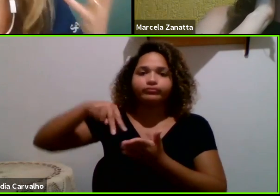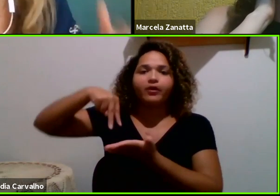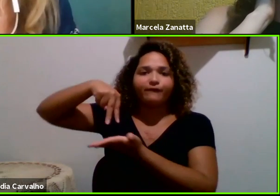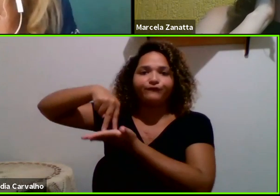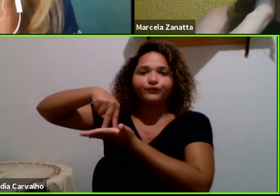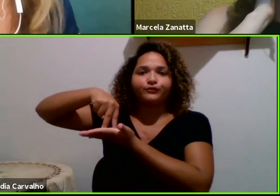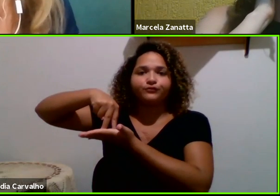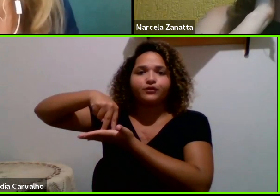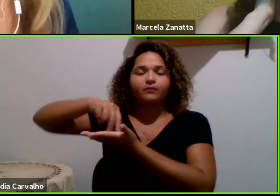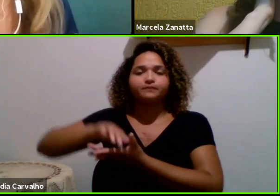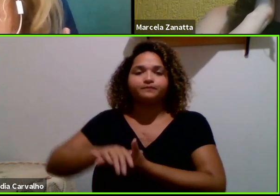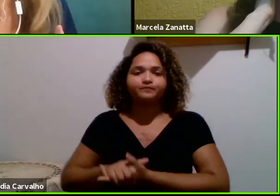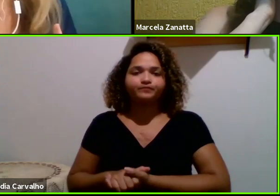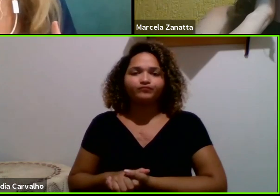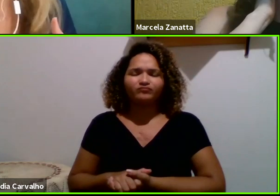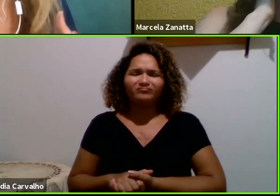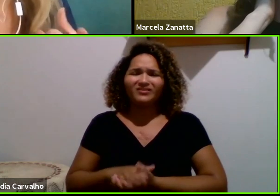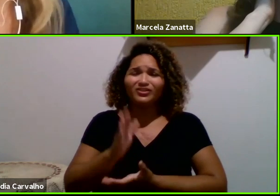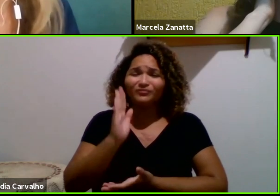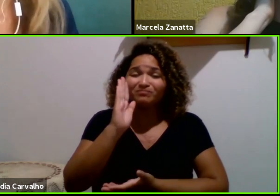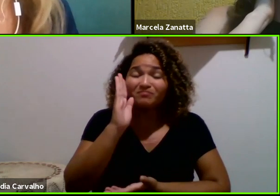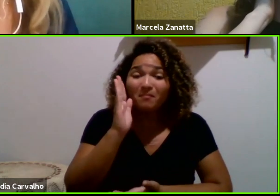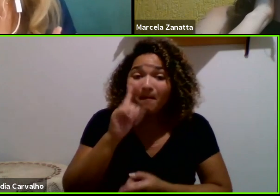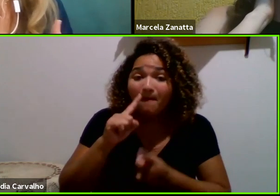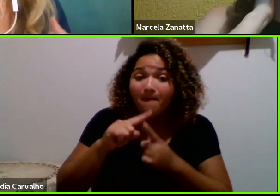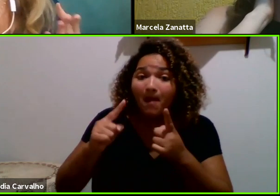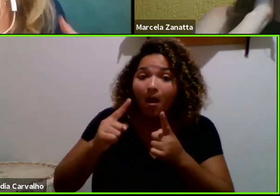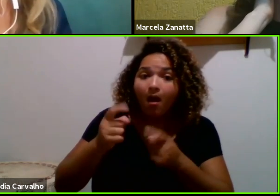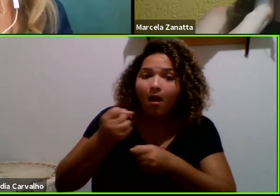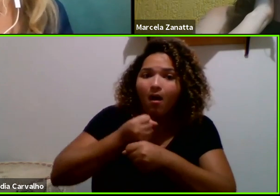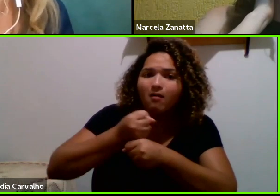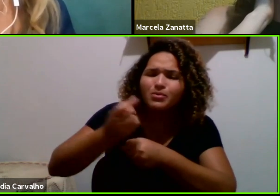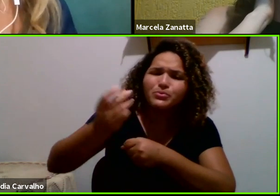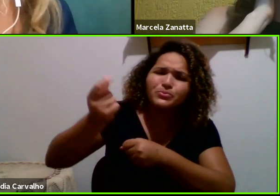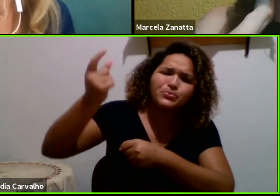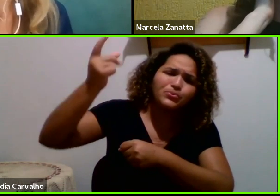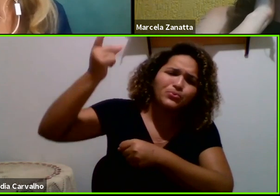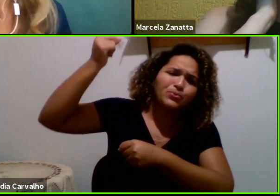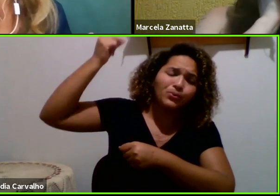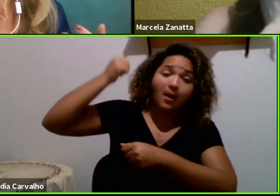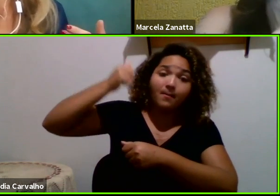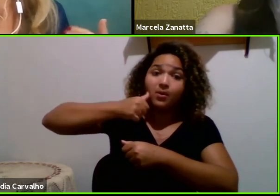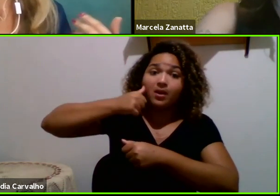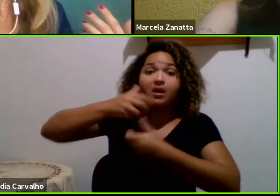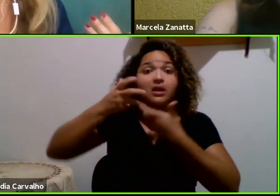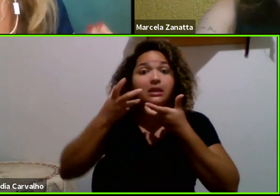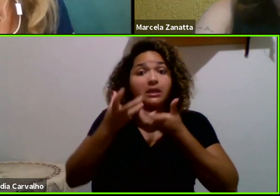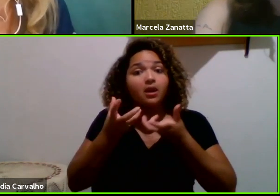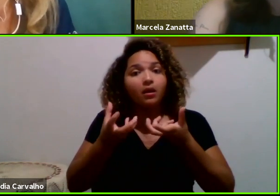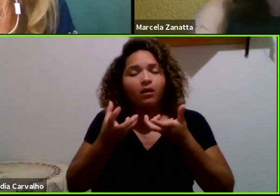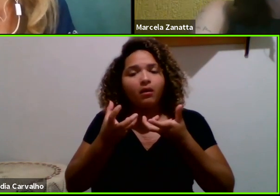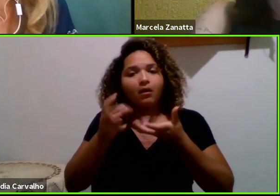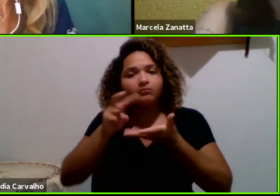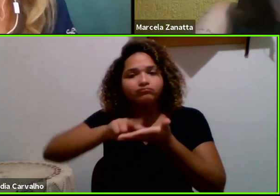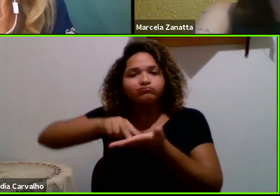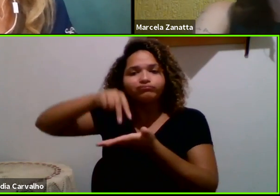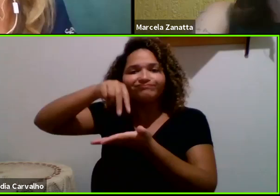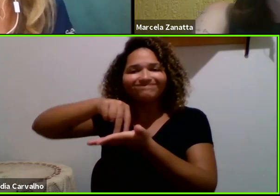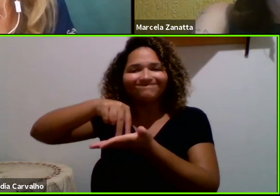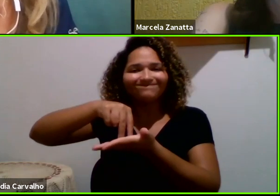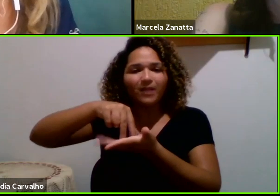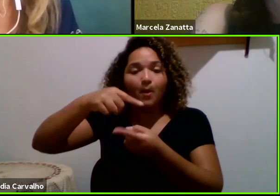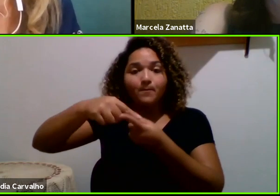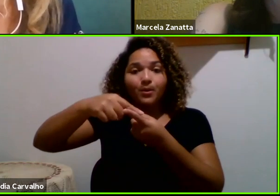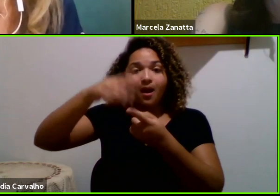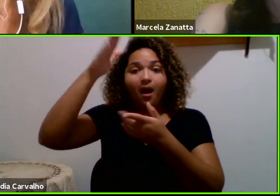desde a antiguidade, as mulheres optavam por parir em posição vertical pela gravidade,